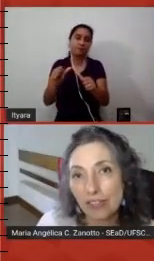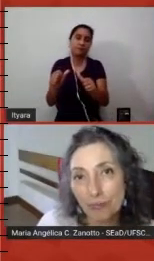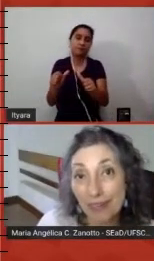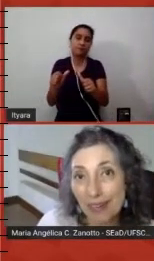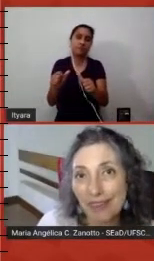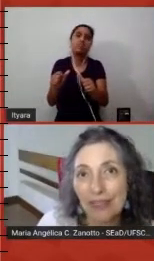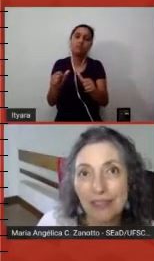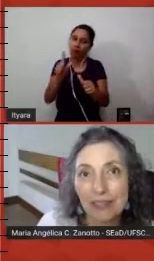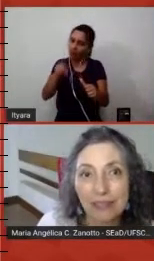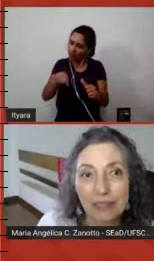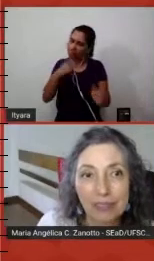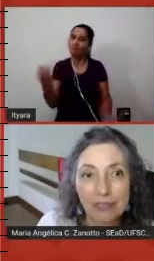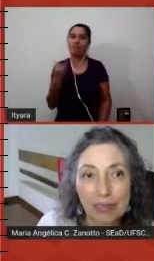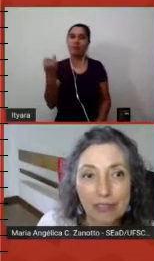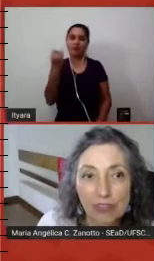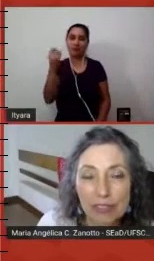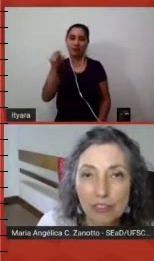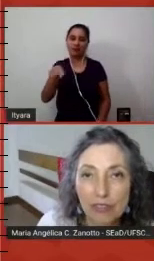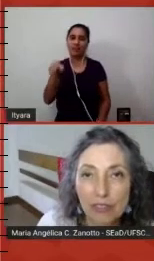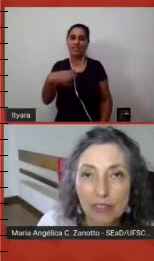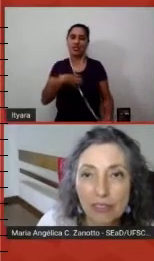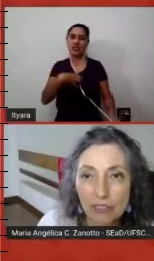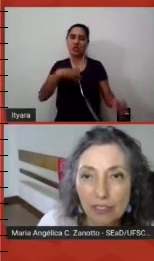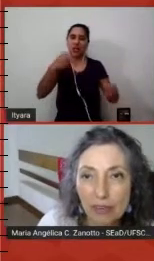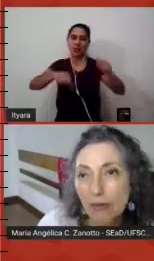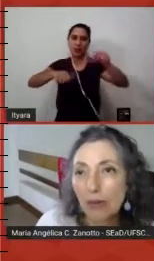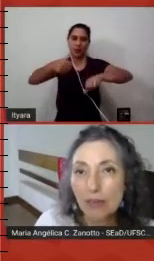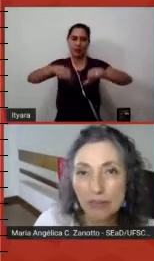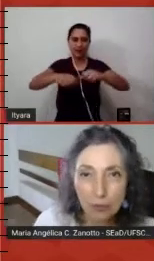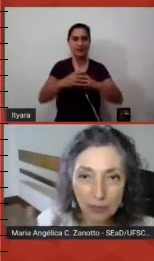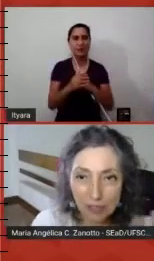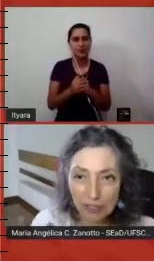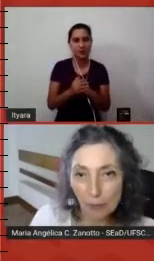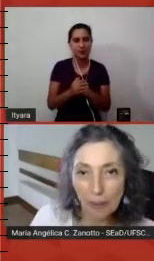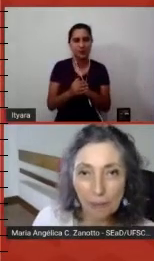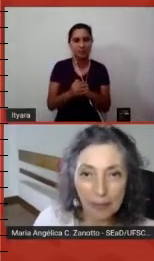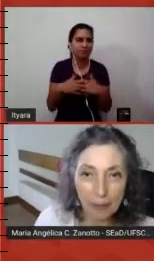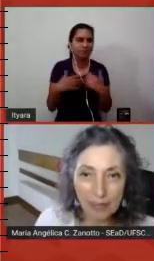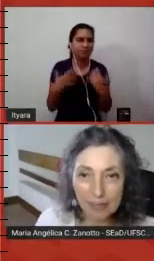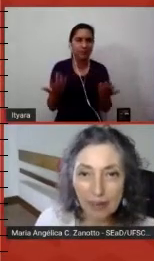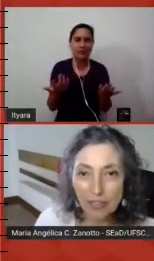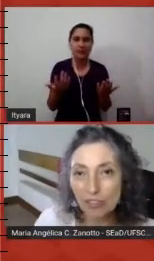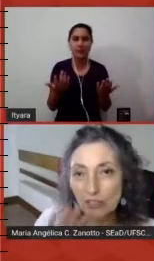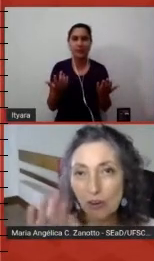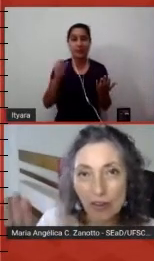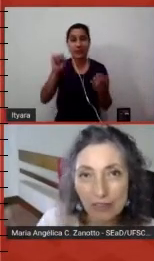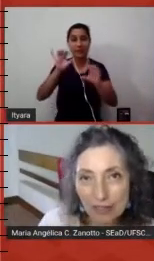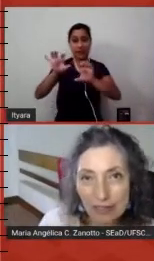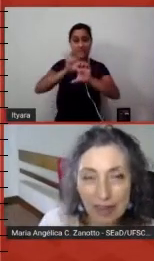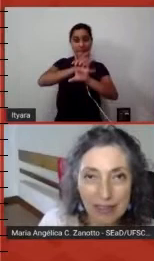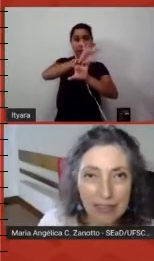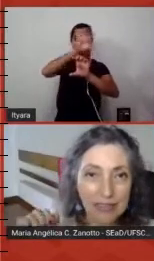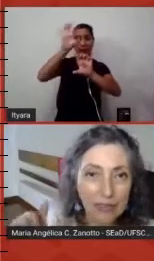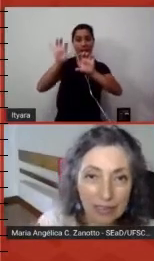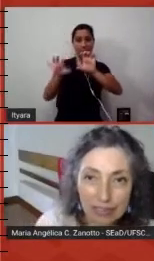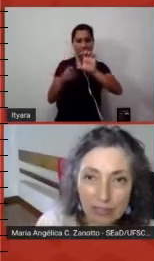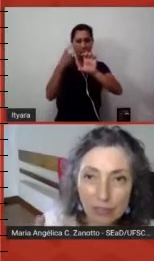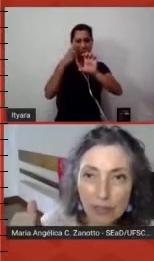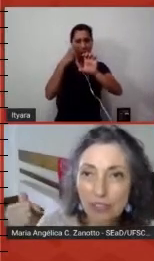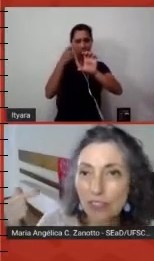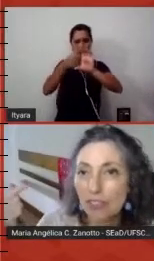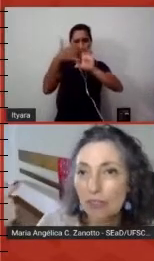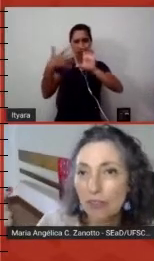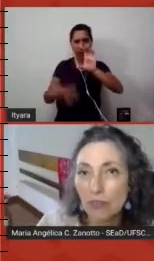a grande pegada desse formato avaliativo, né? Então, a gente tem se a gente pudesse fazer um mapinha mental, a gente coloca esses caráteres. Ela tem um